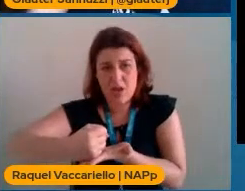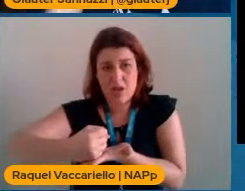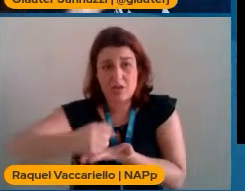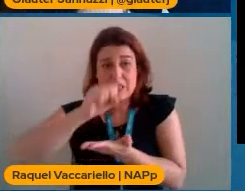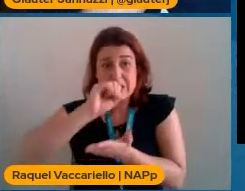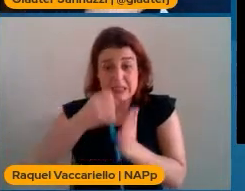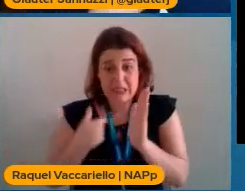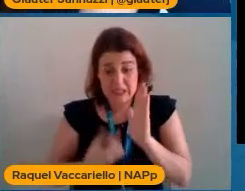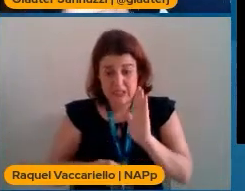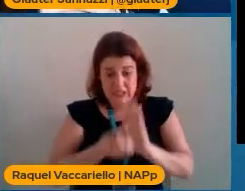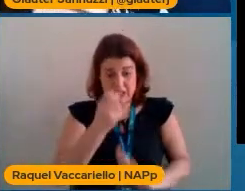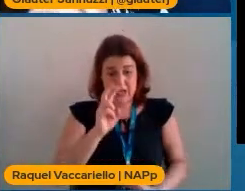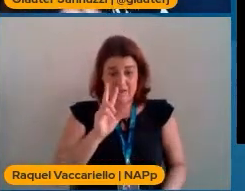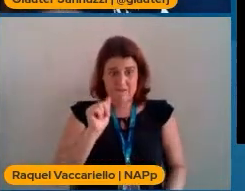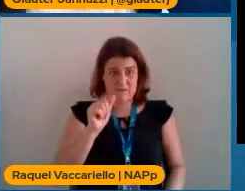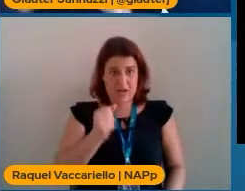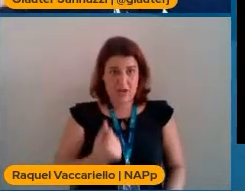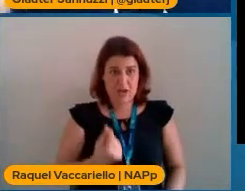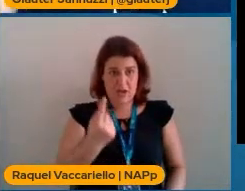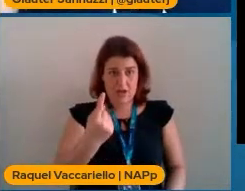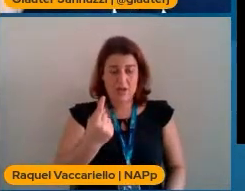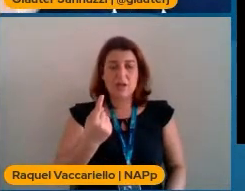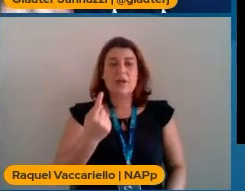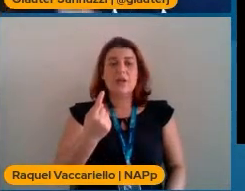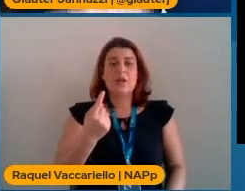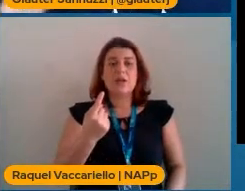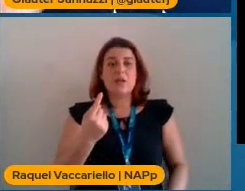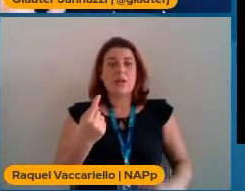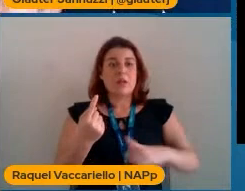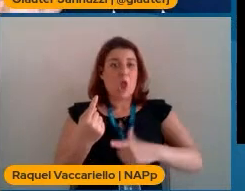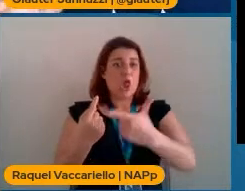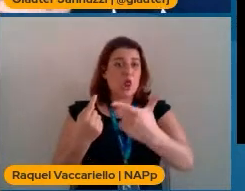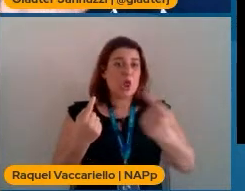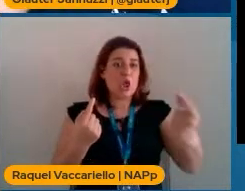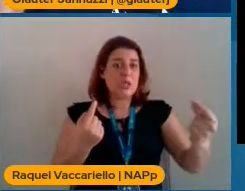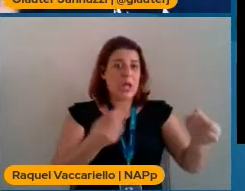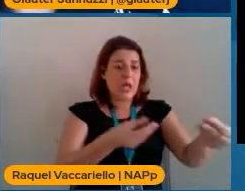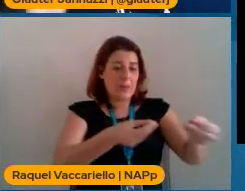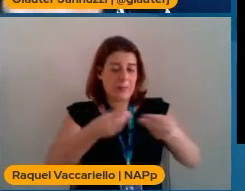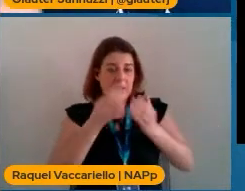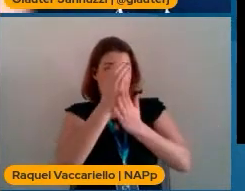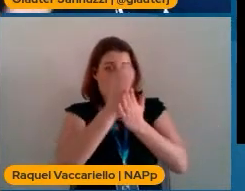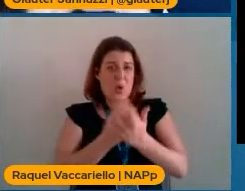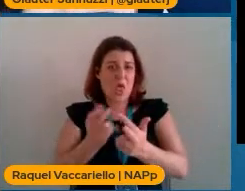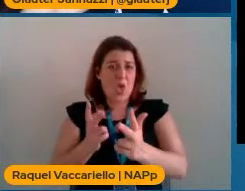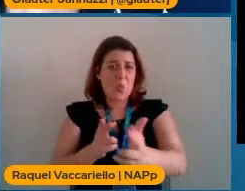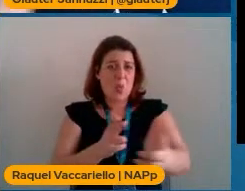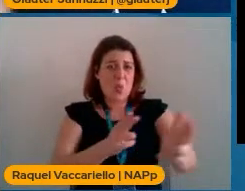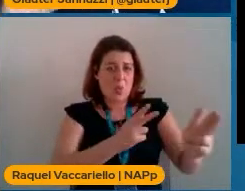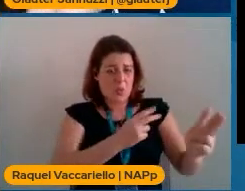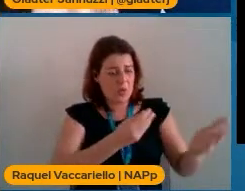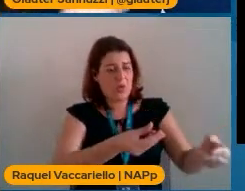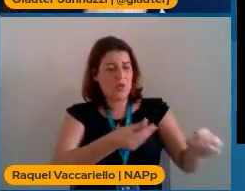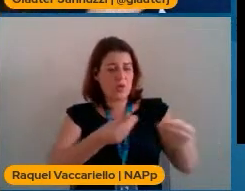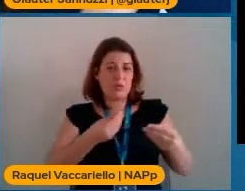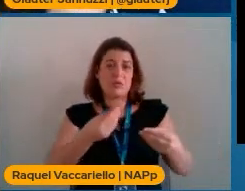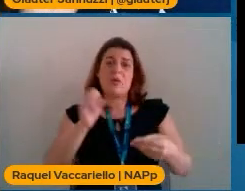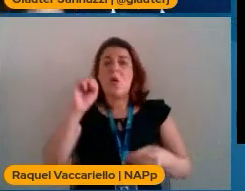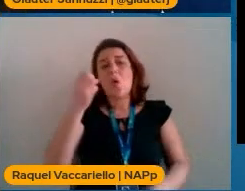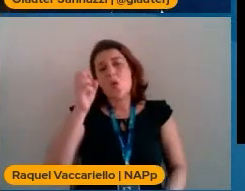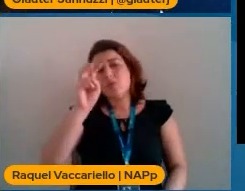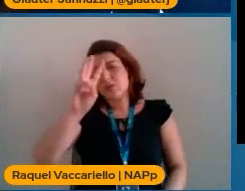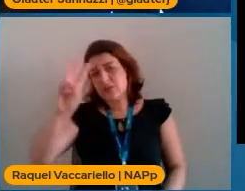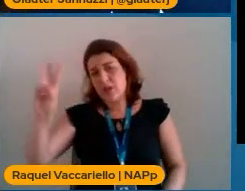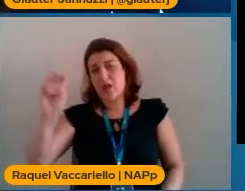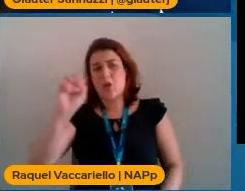mais uma empresa grande, você tem lá 200 currículos enviados, 300, né? Pelo site ou pelo LinkedIn. Sabe